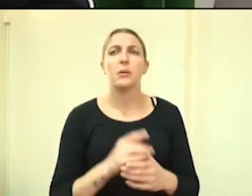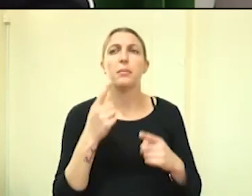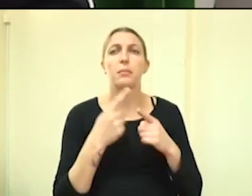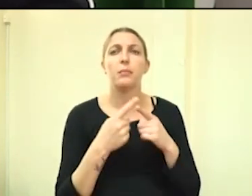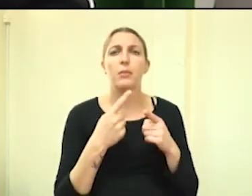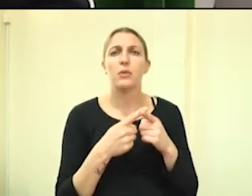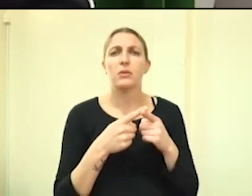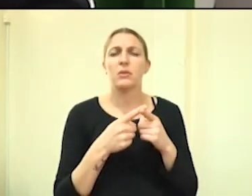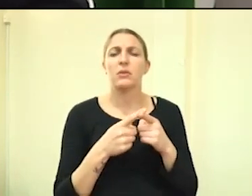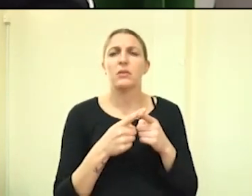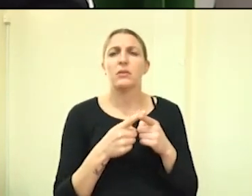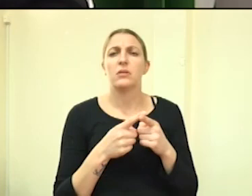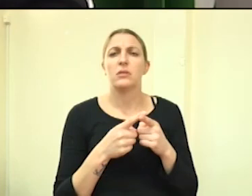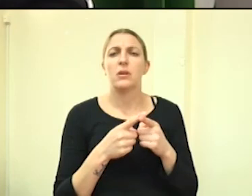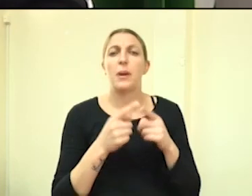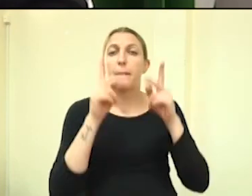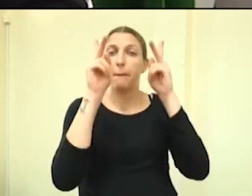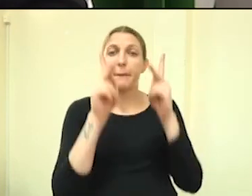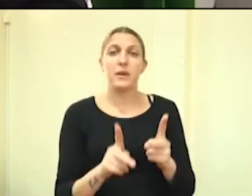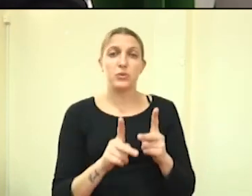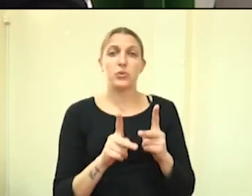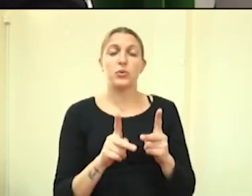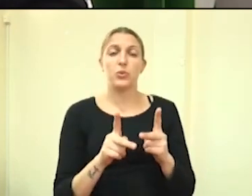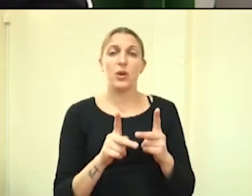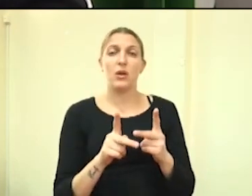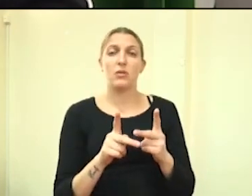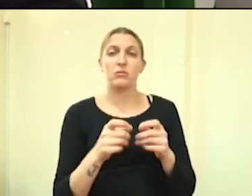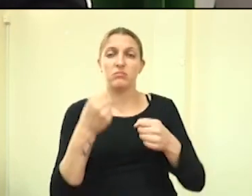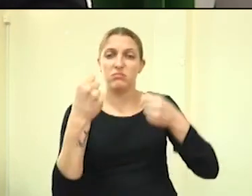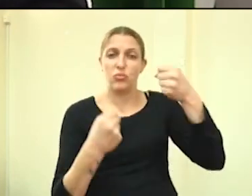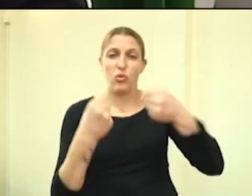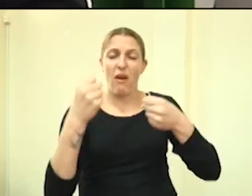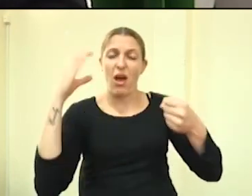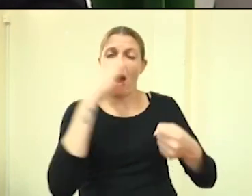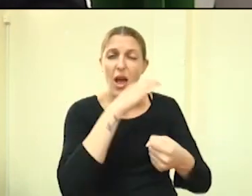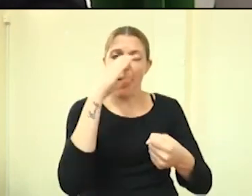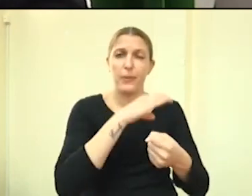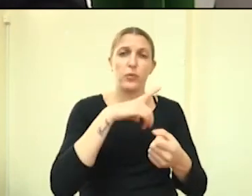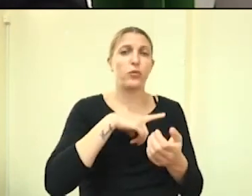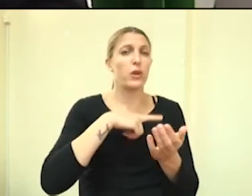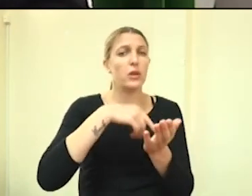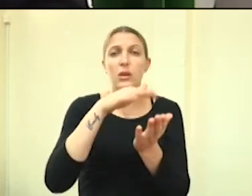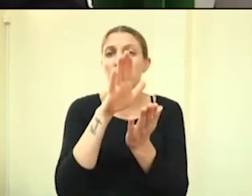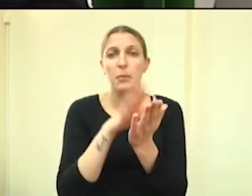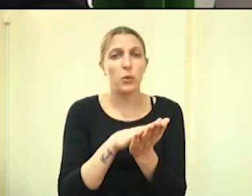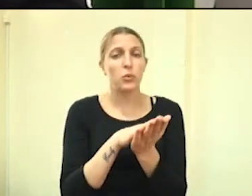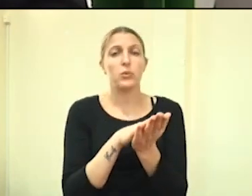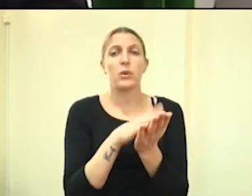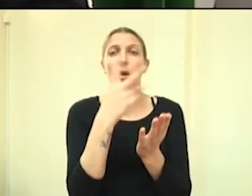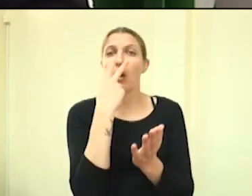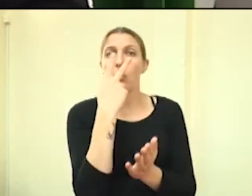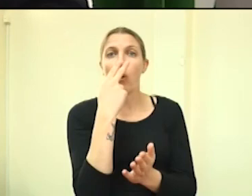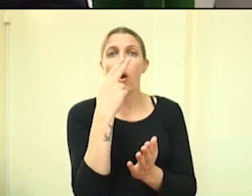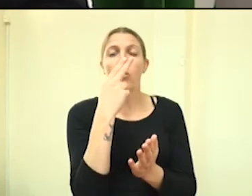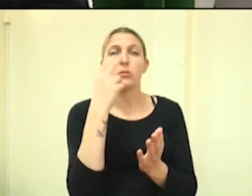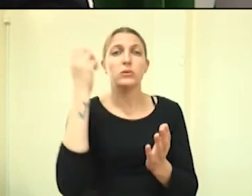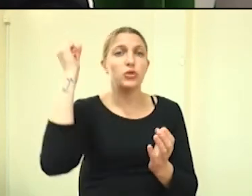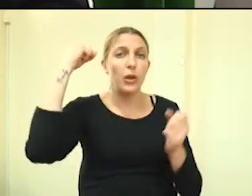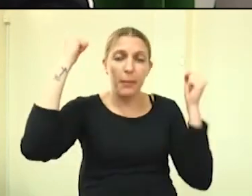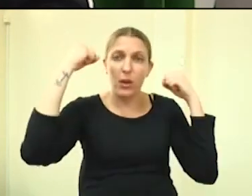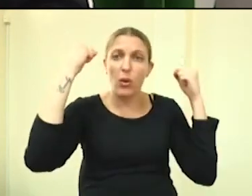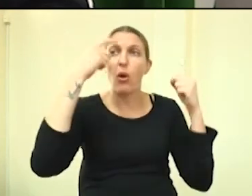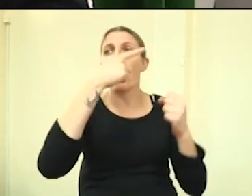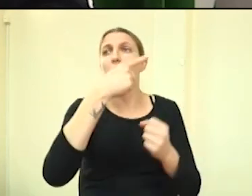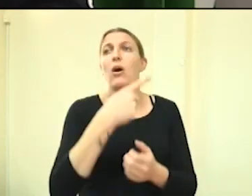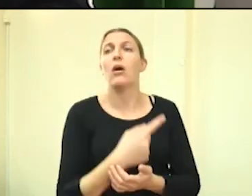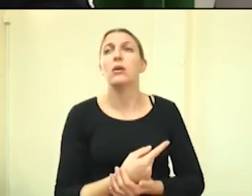demais, ele vai levar uma multa e não vai andar mais. Ele vai andar no Chapecó. Chapecó, quem quiser fazer um presente, é só ir para lá e